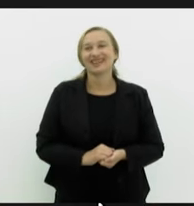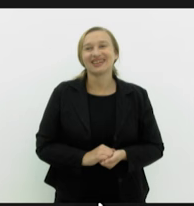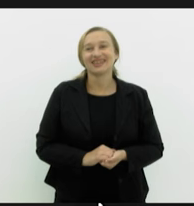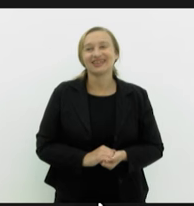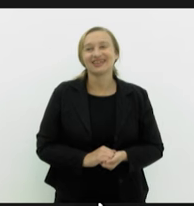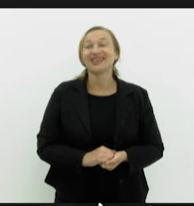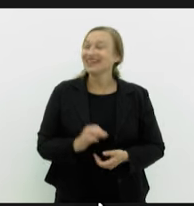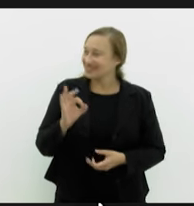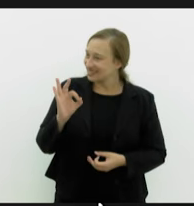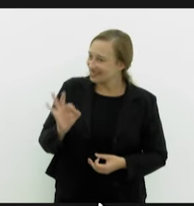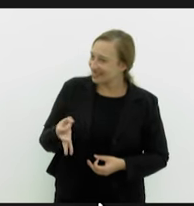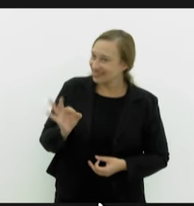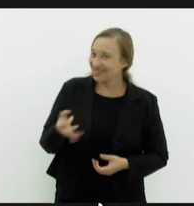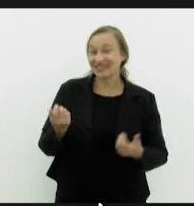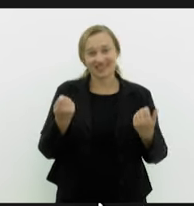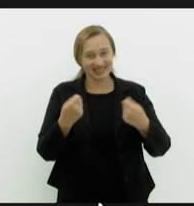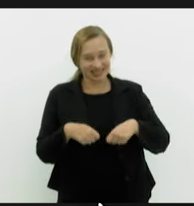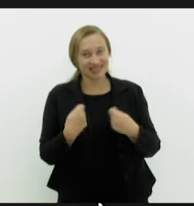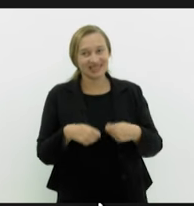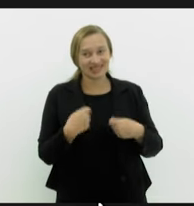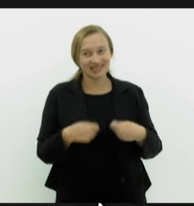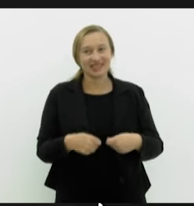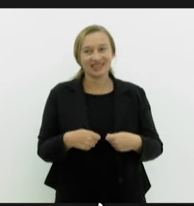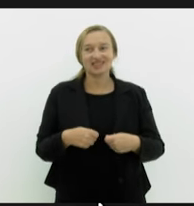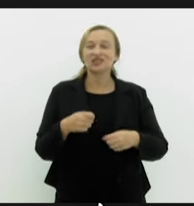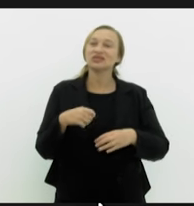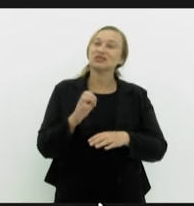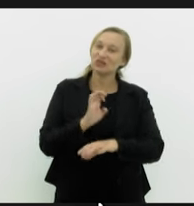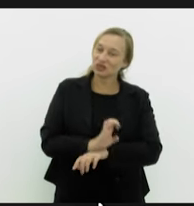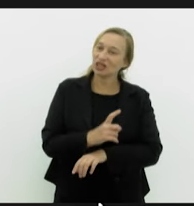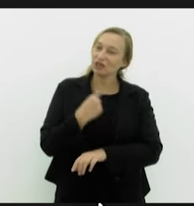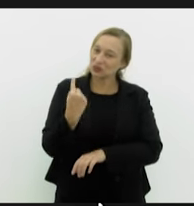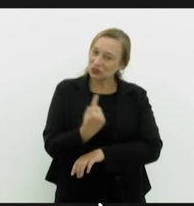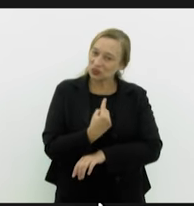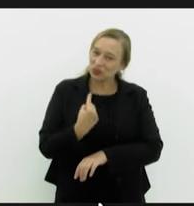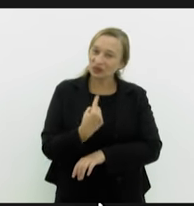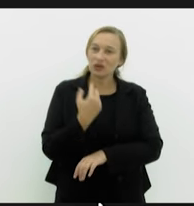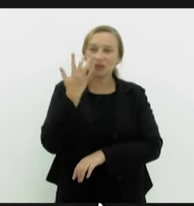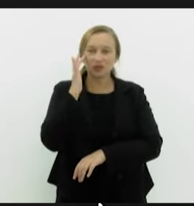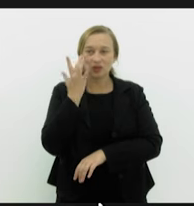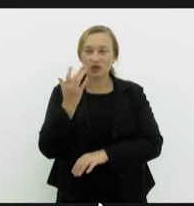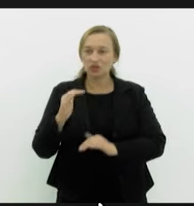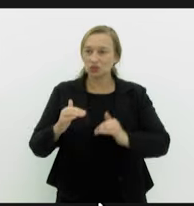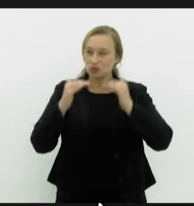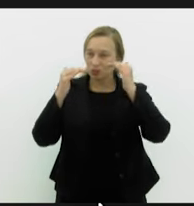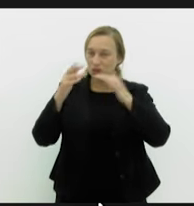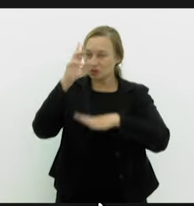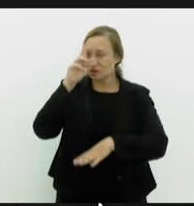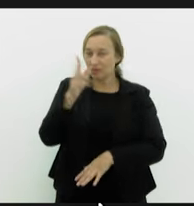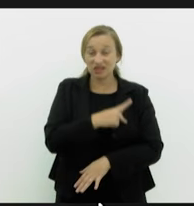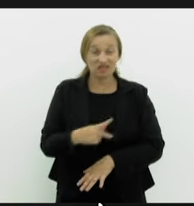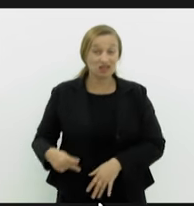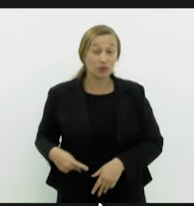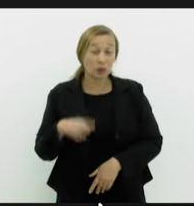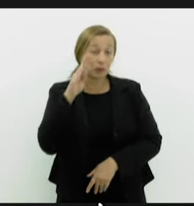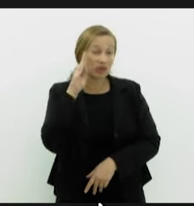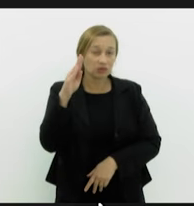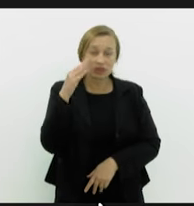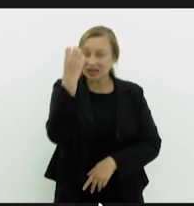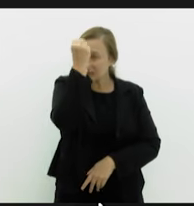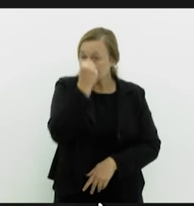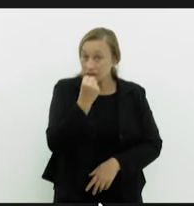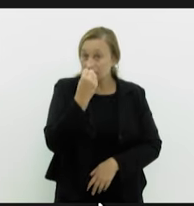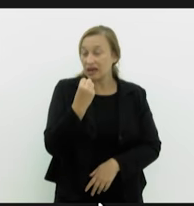Com certeza, isso é uma necessidade aí do nosso Estado. Eu acho que Vossa Excelência foi fundamental na celeridade